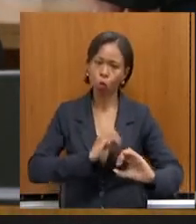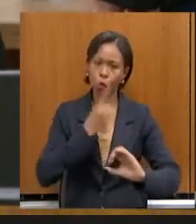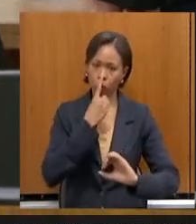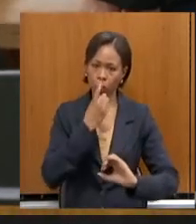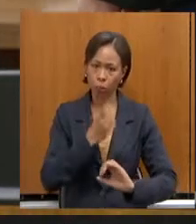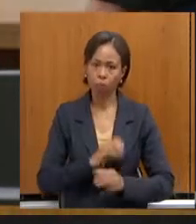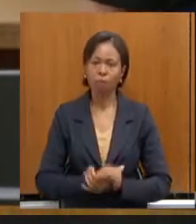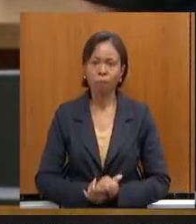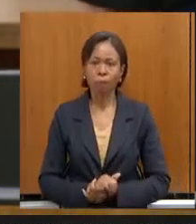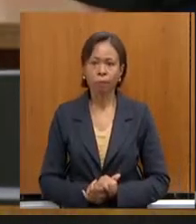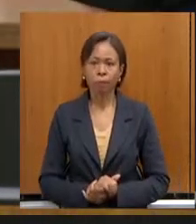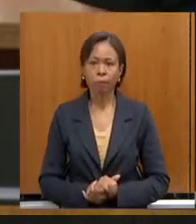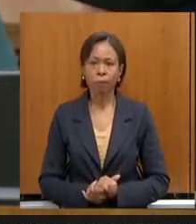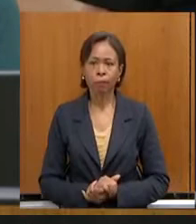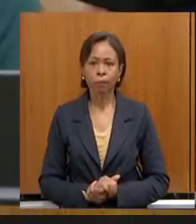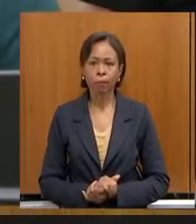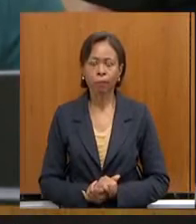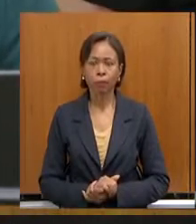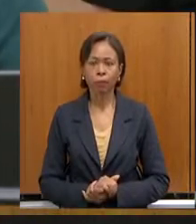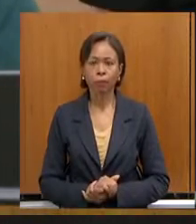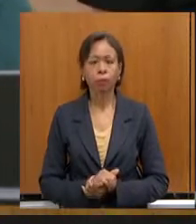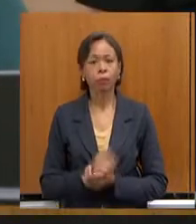é um outro tema